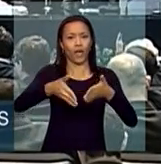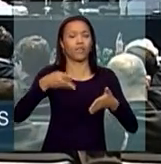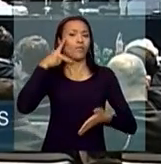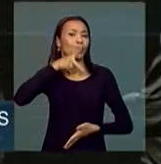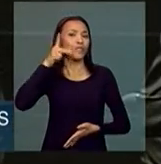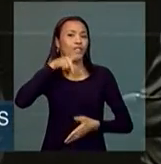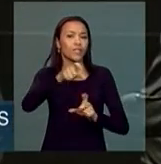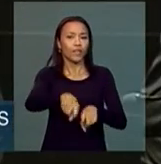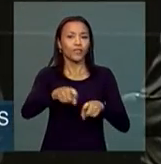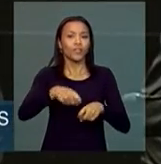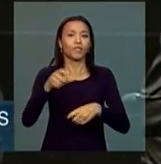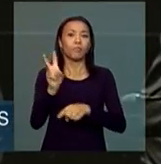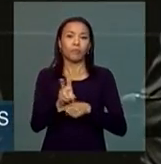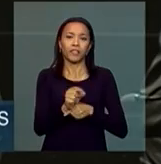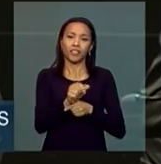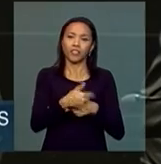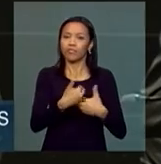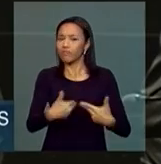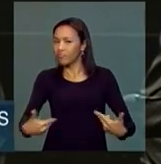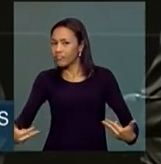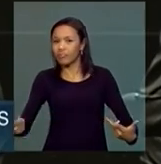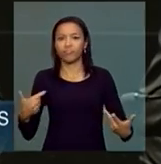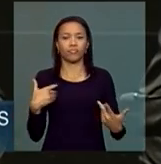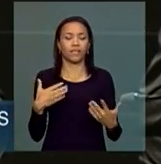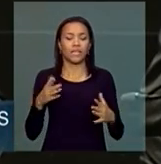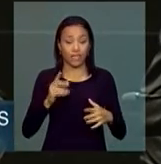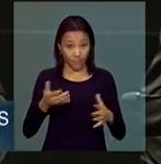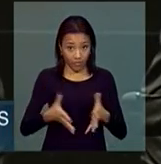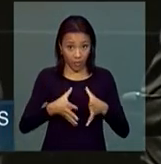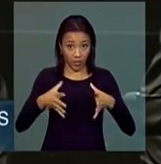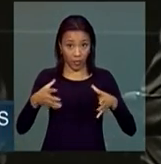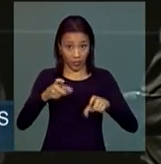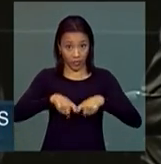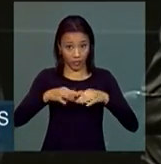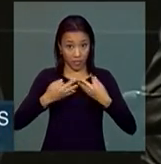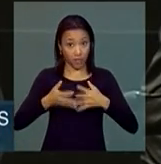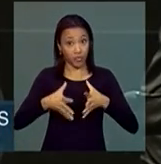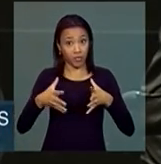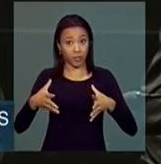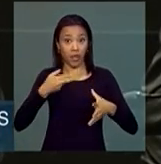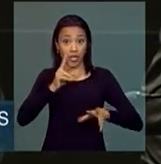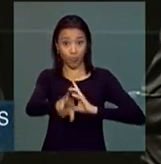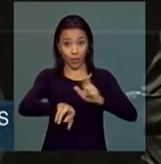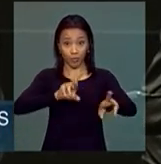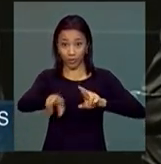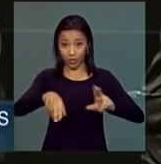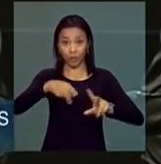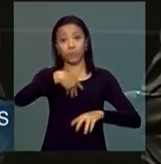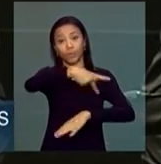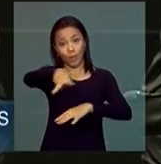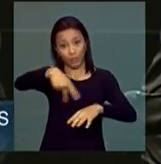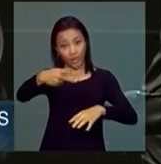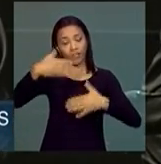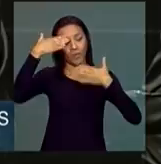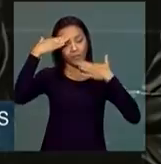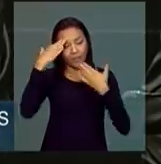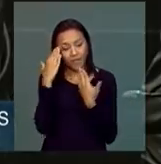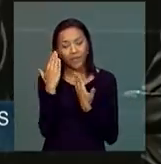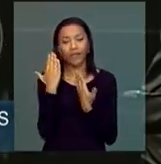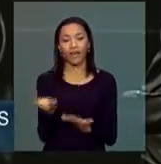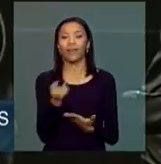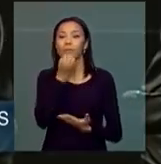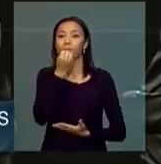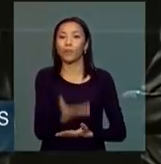agrícola, pelo crédito, especialmente pela agricultura familiar, que vem crescendo e está dando respostas muito importantes para o nosso país. Então, muito obrigado e